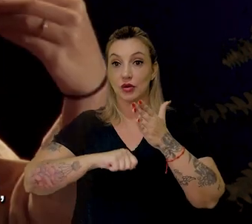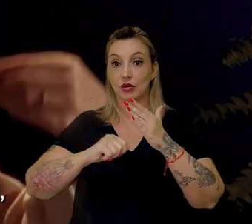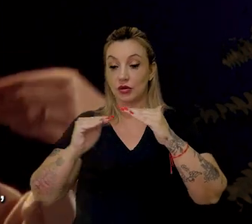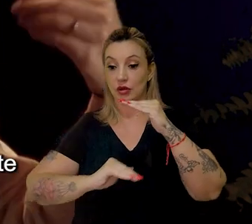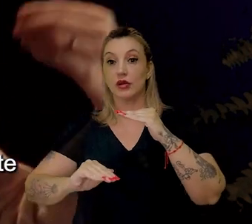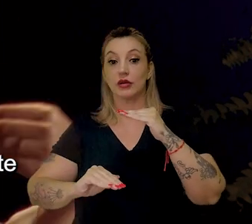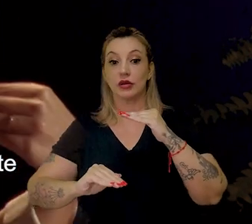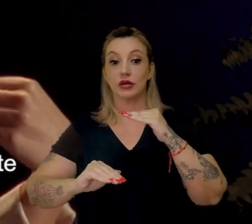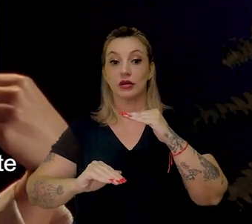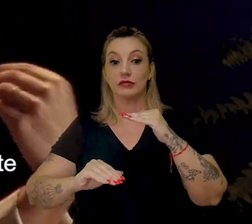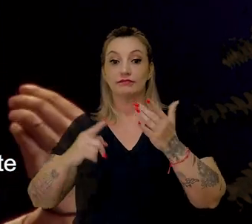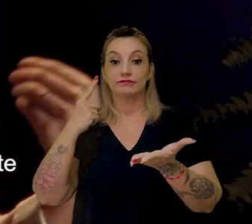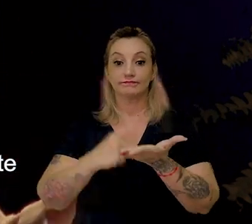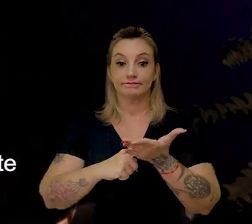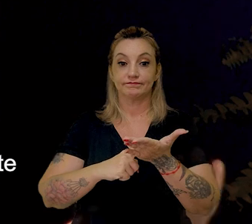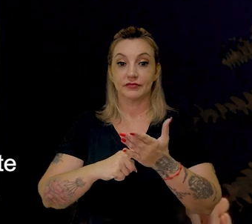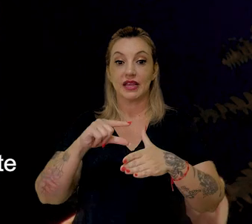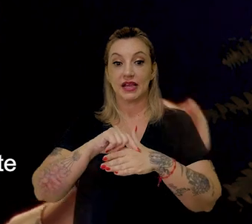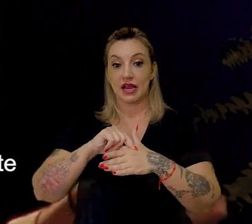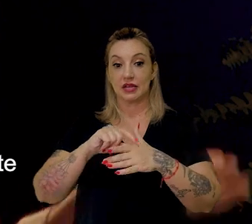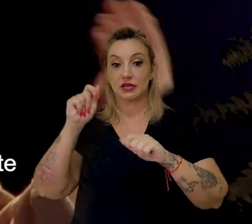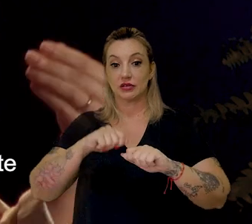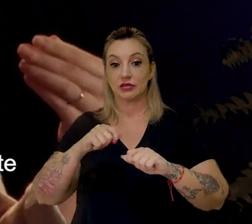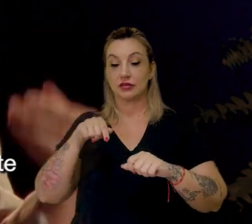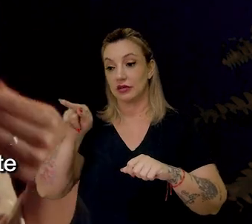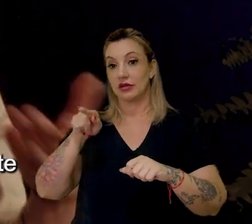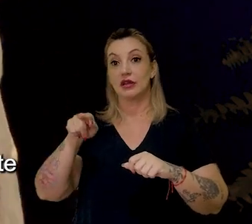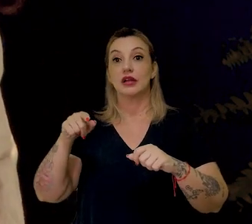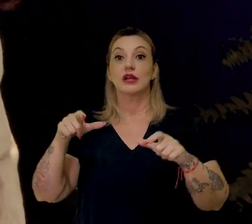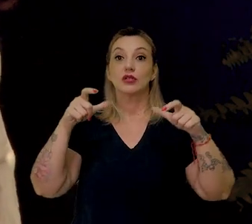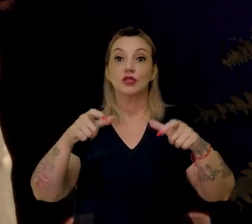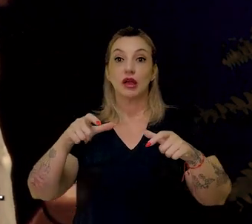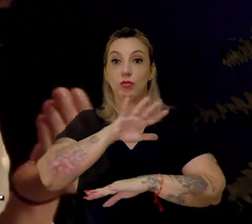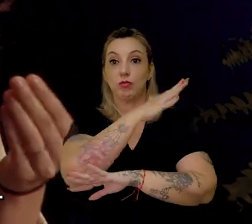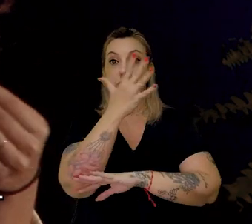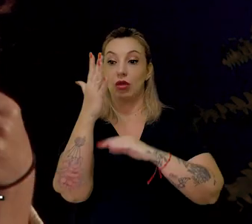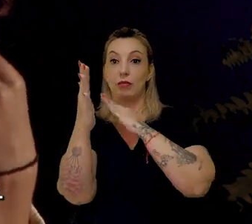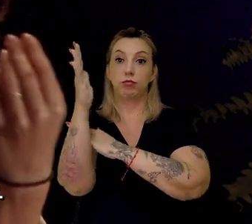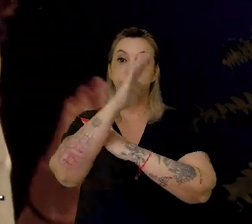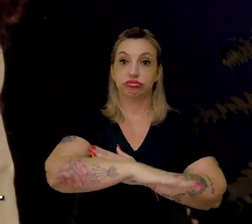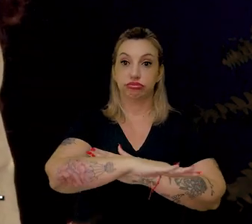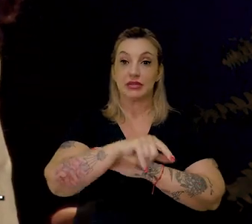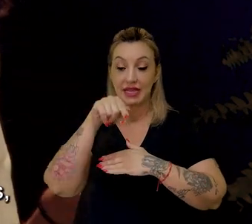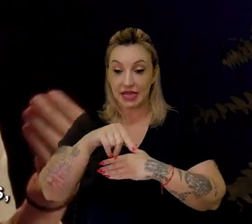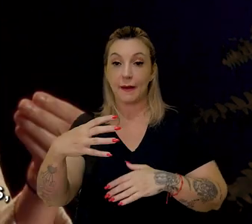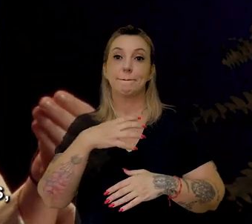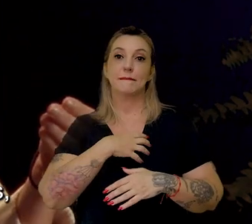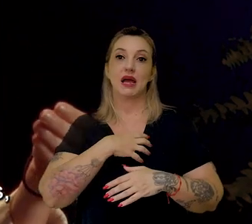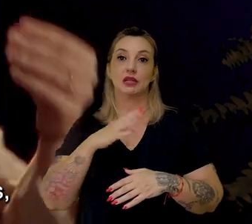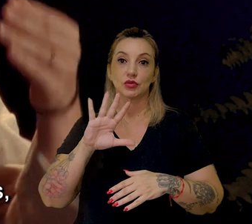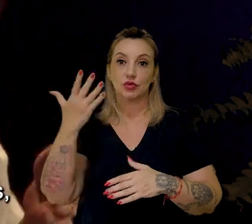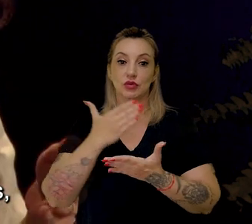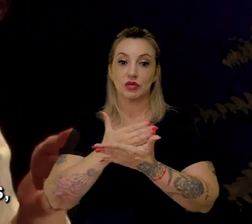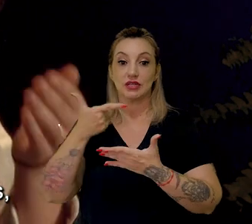subcontratada de um impacto de carne potencialmente comprada vindo de área desmatada Esse é o impacto ele tá chegando então se